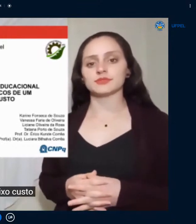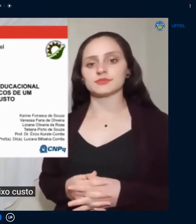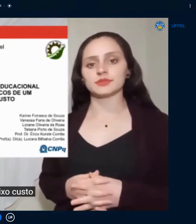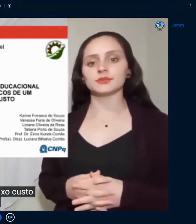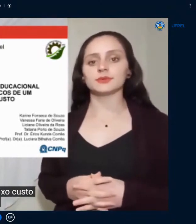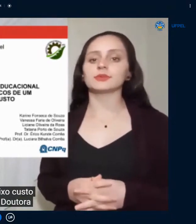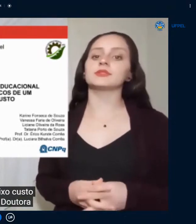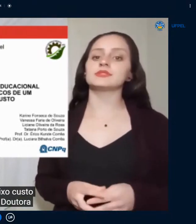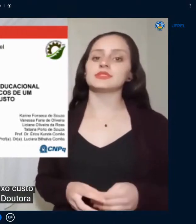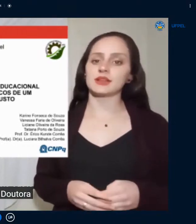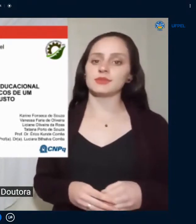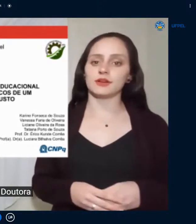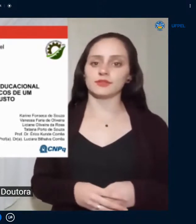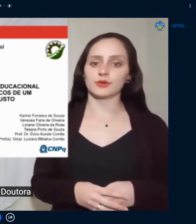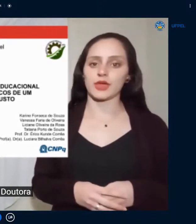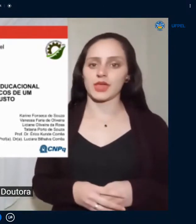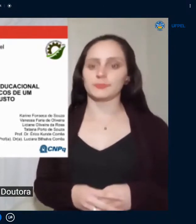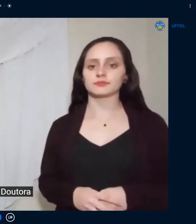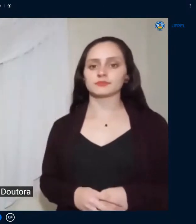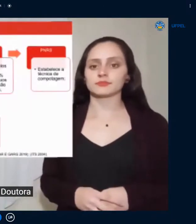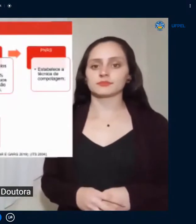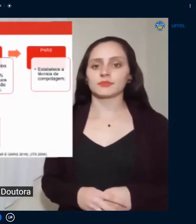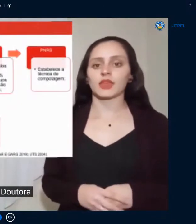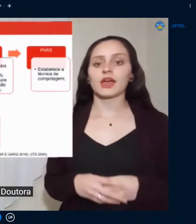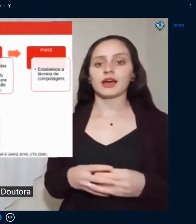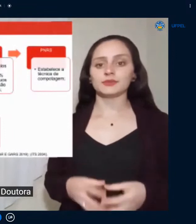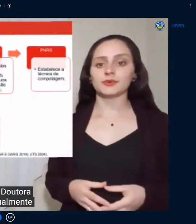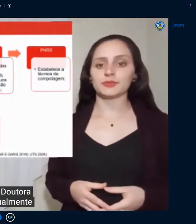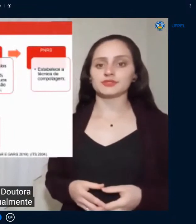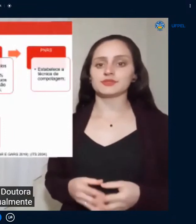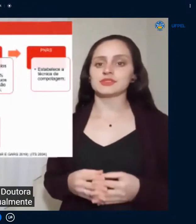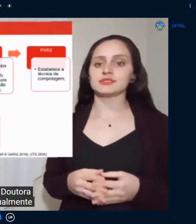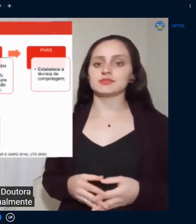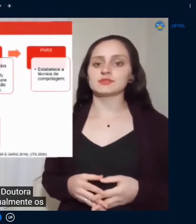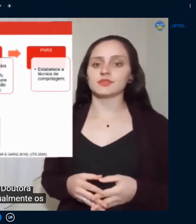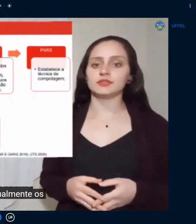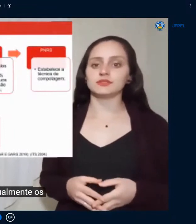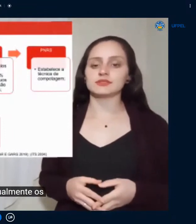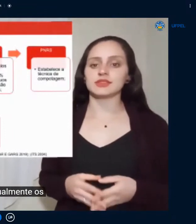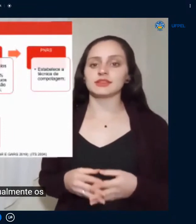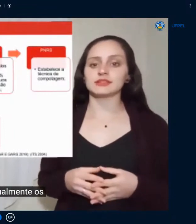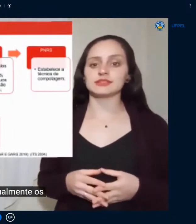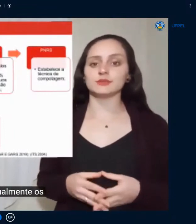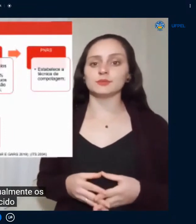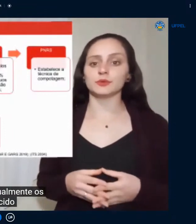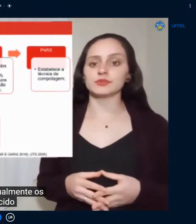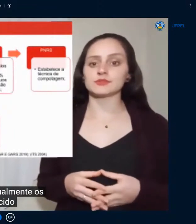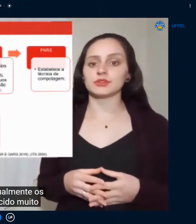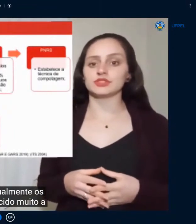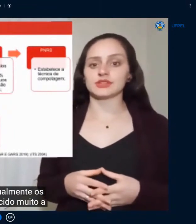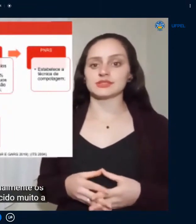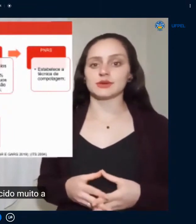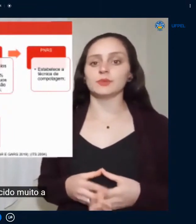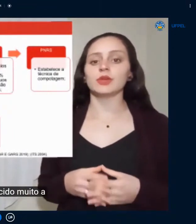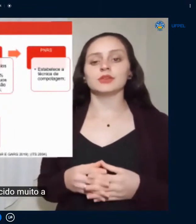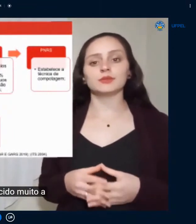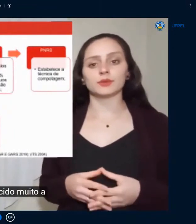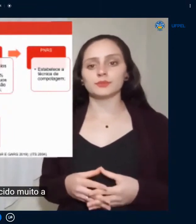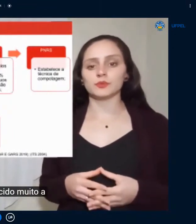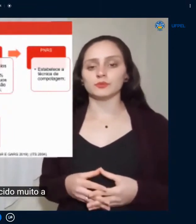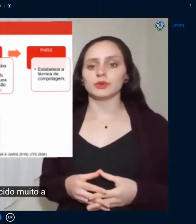pela professora doutora Luciara Bilhalva Correia. Atualmente, os resíduos sólidos têm crescido muito a sua